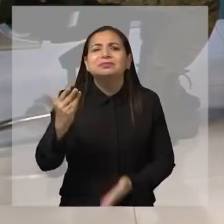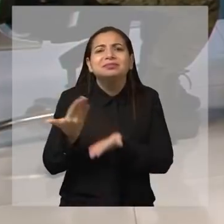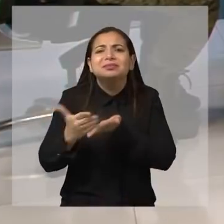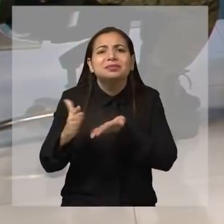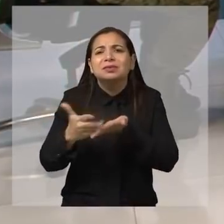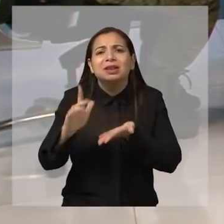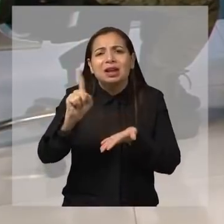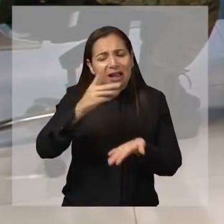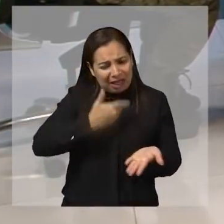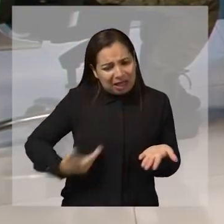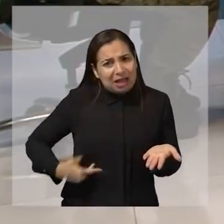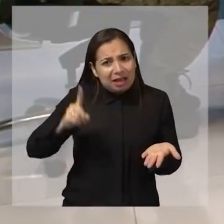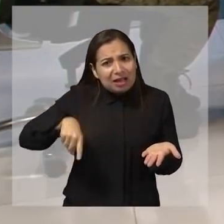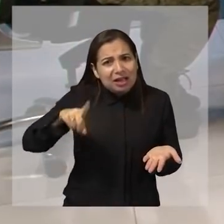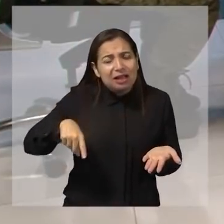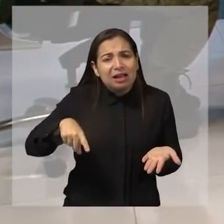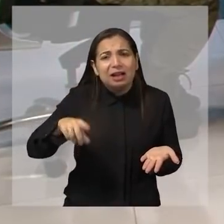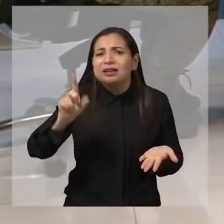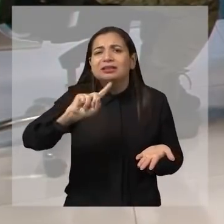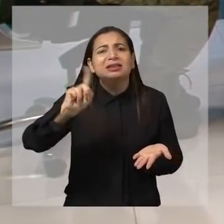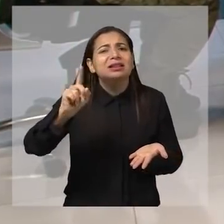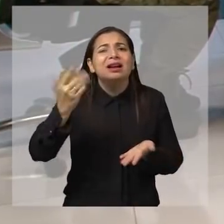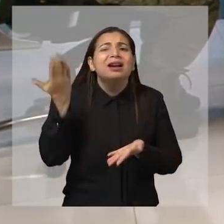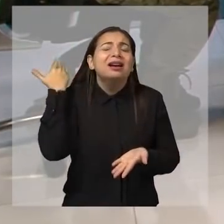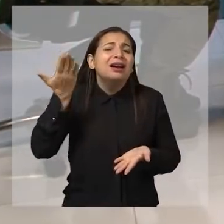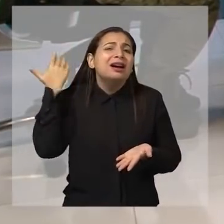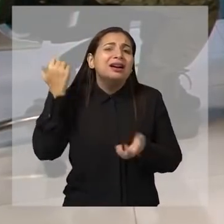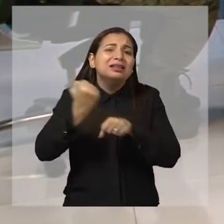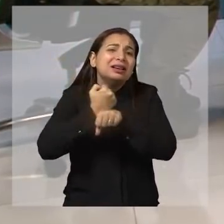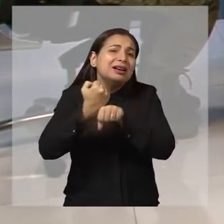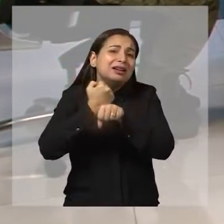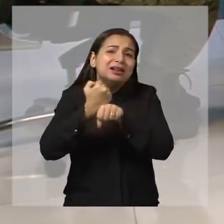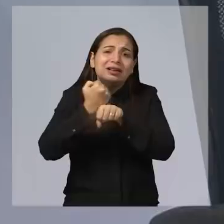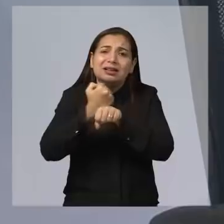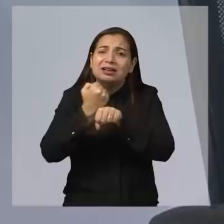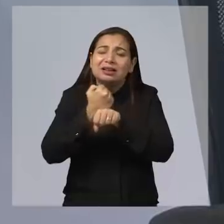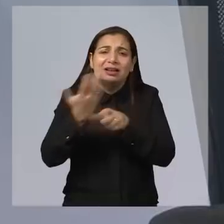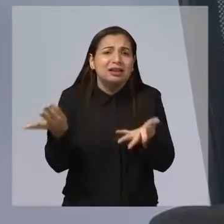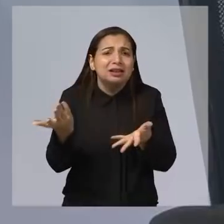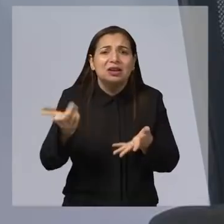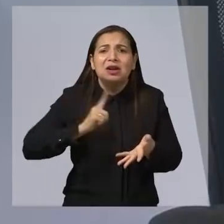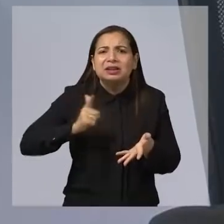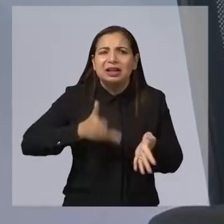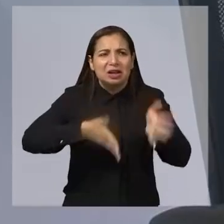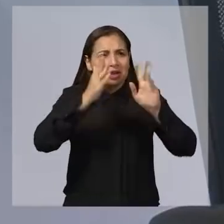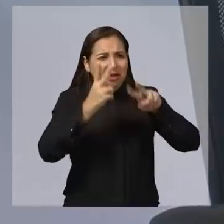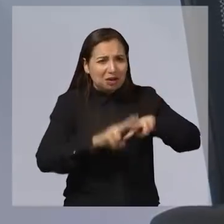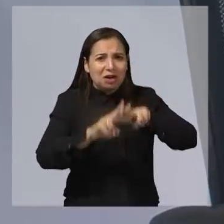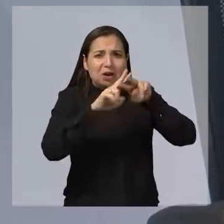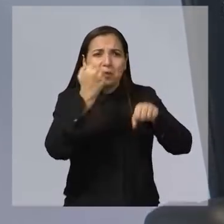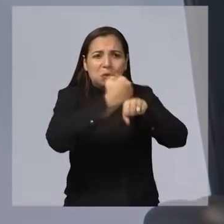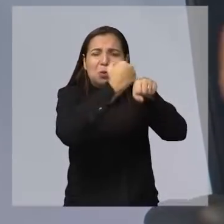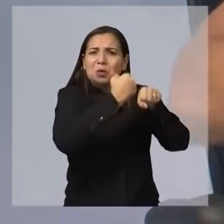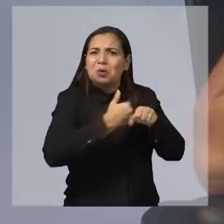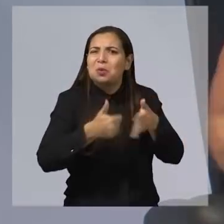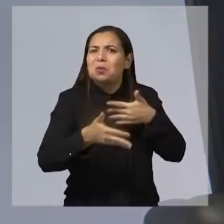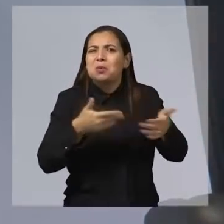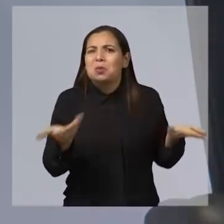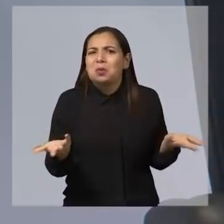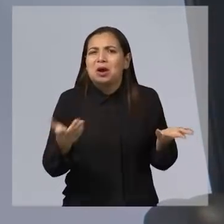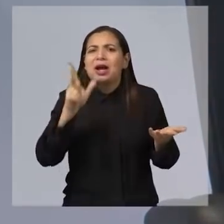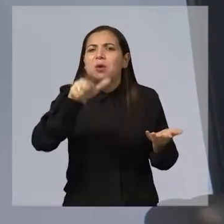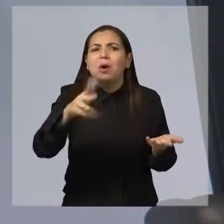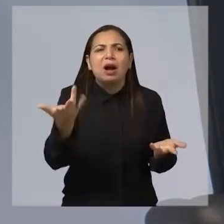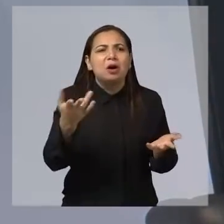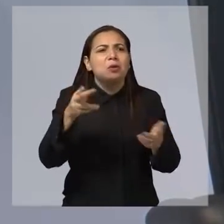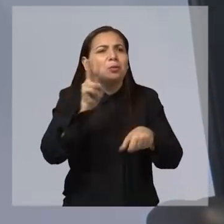do governo agora não, isso é décadas e décadas construindo cadeia de qualquer jeito, construindo não, abrindo casas e colocando